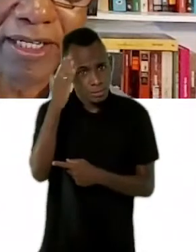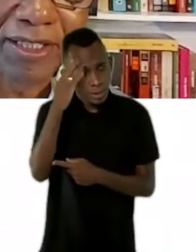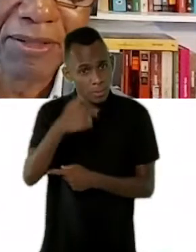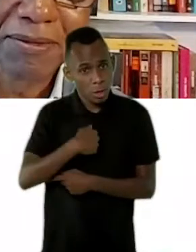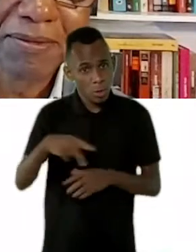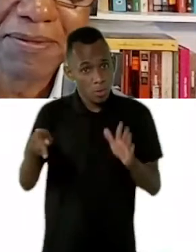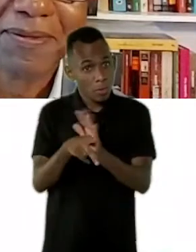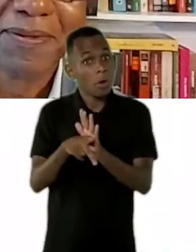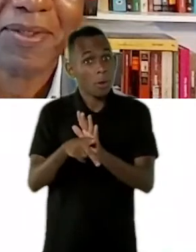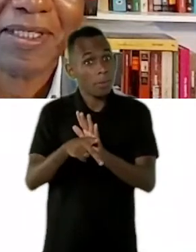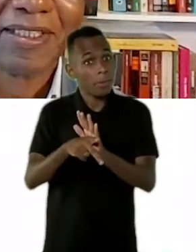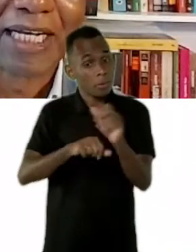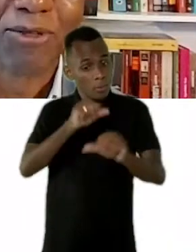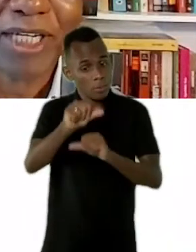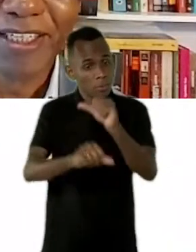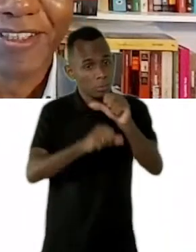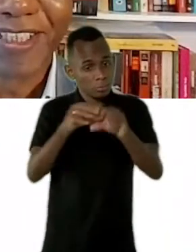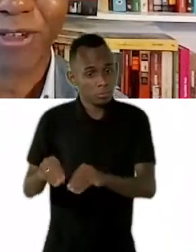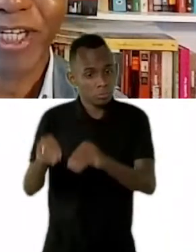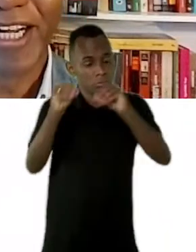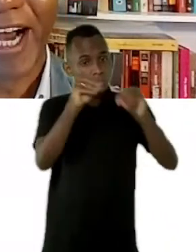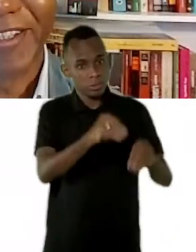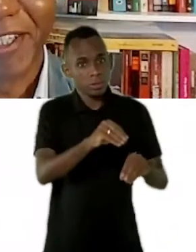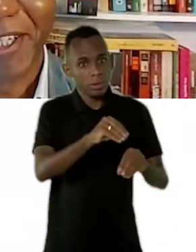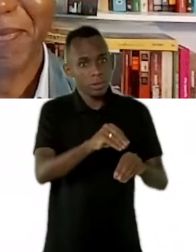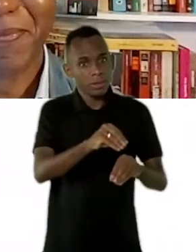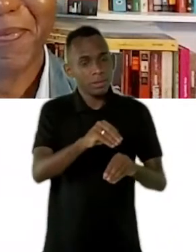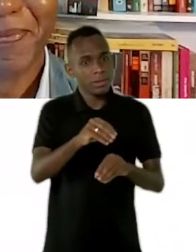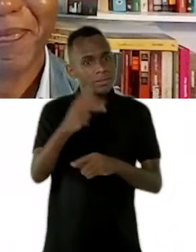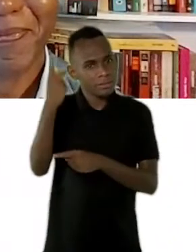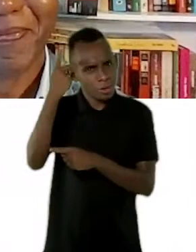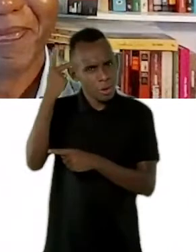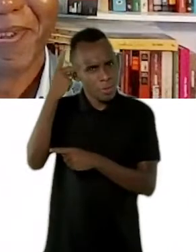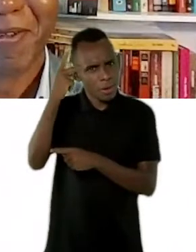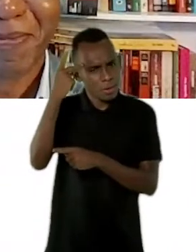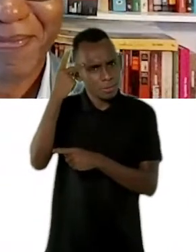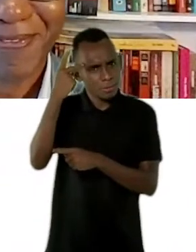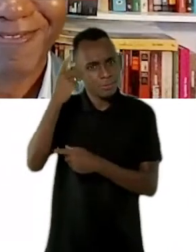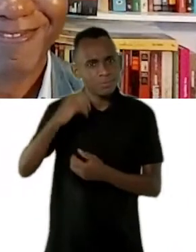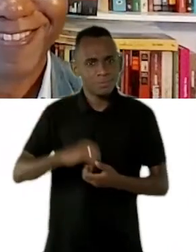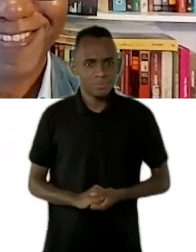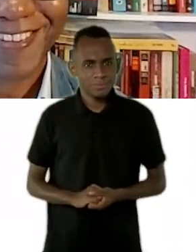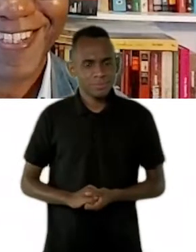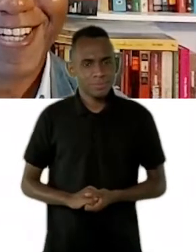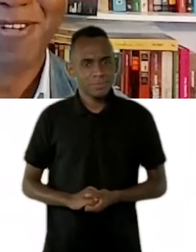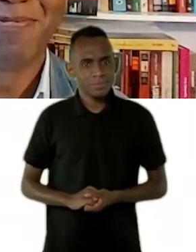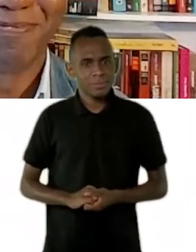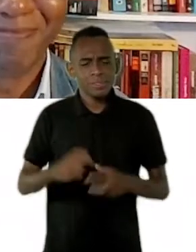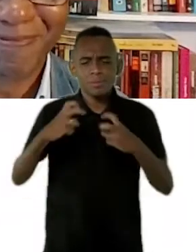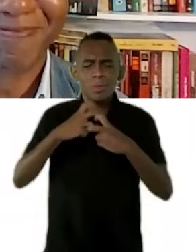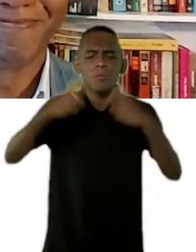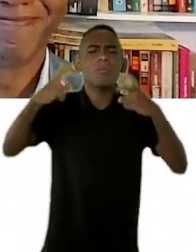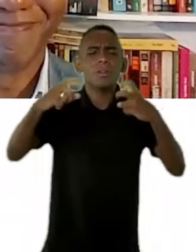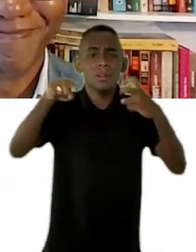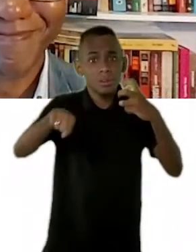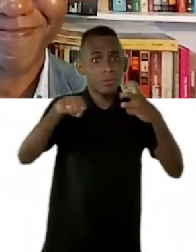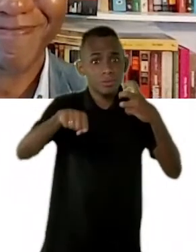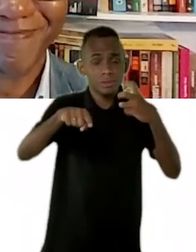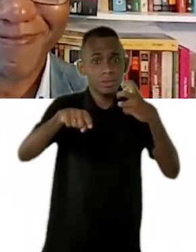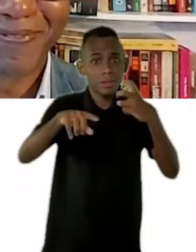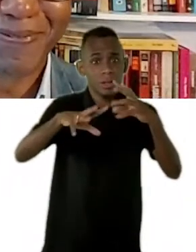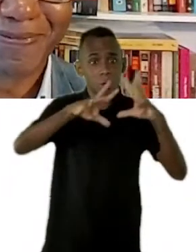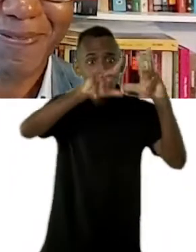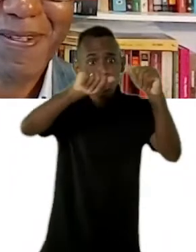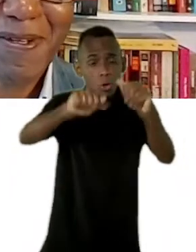André agora, então Pois tá é, tudo em casa, se né? você der um grito aí, o povo de Santo André ouve. Olha que coisa mágica